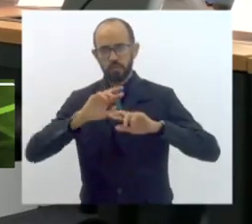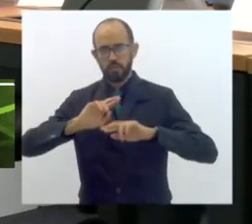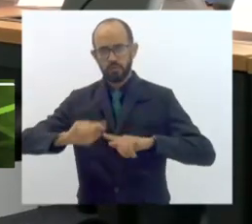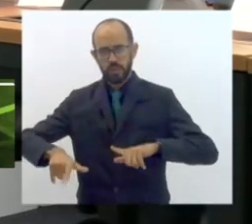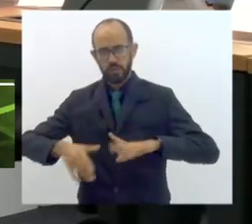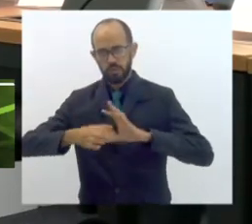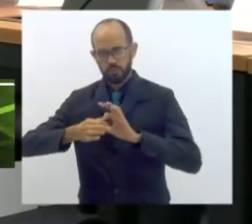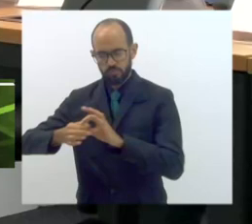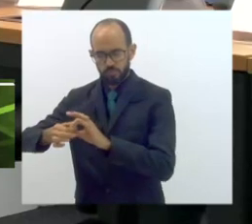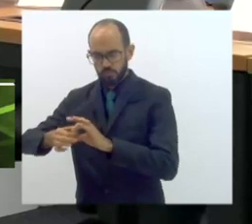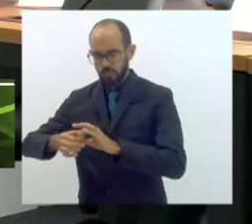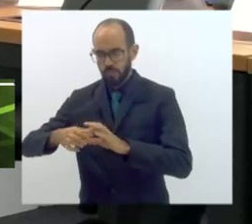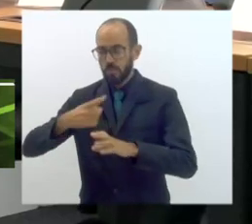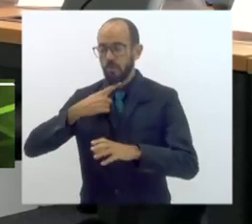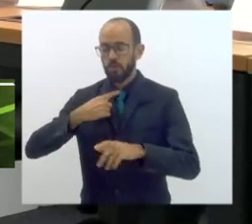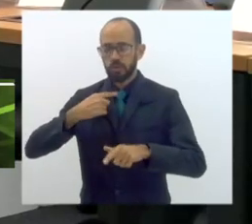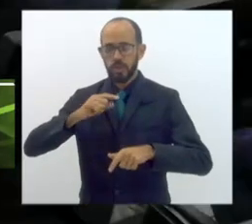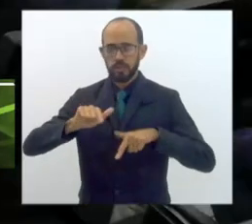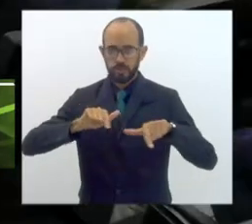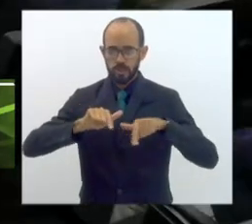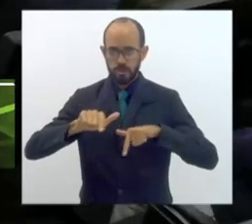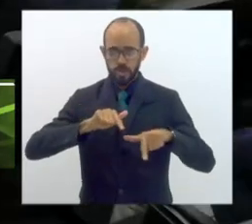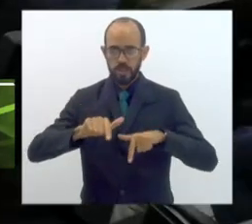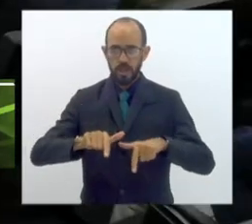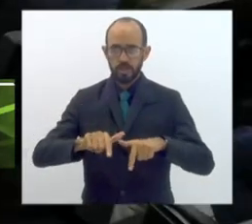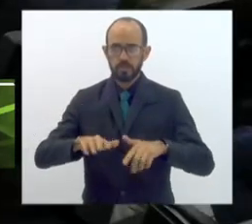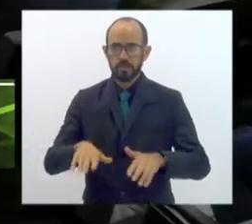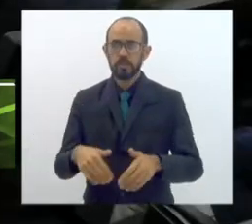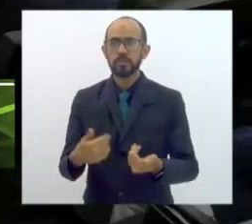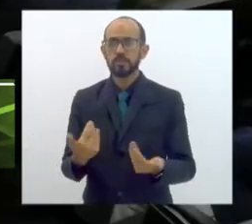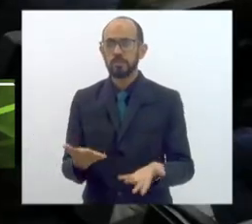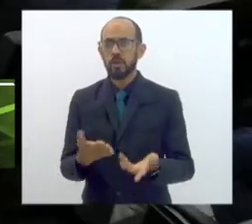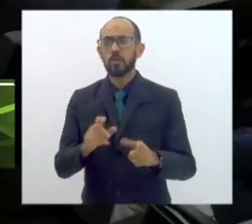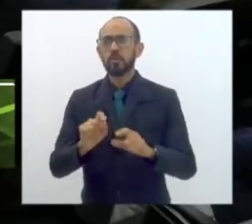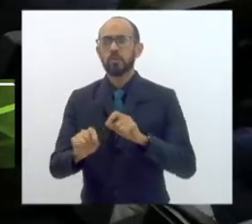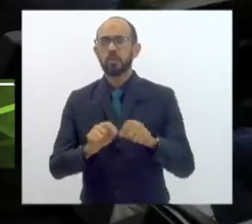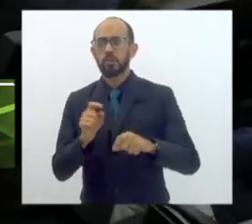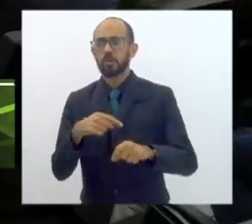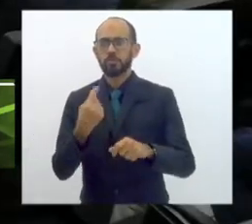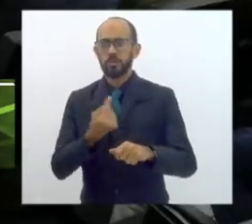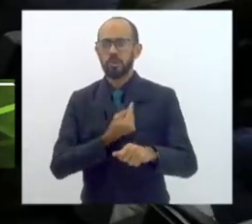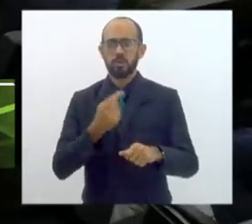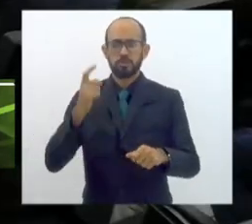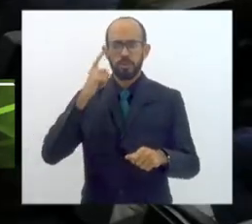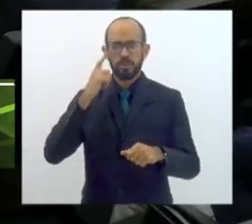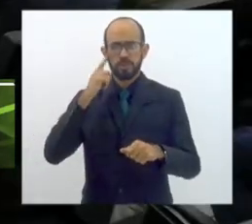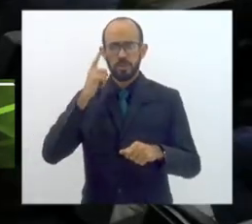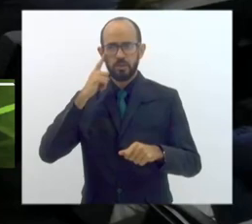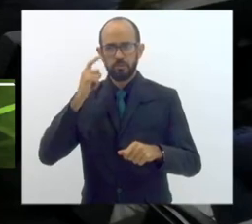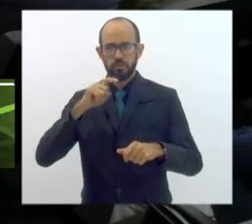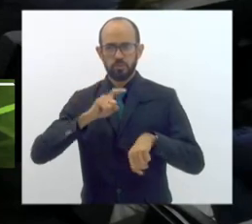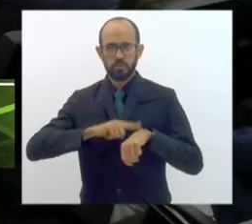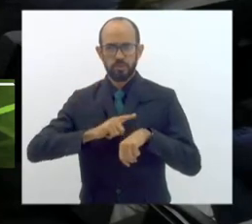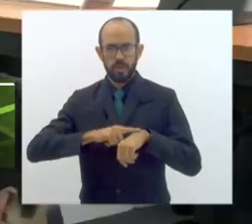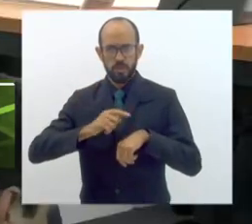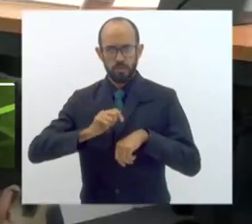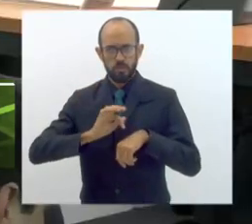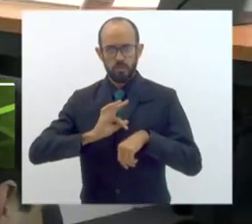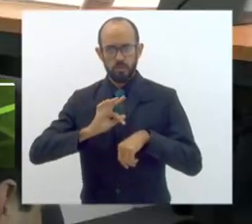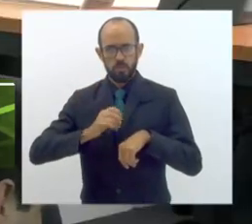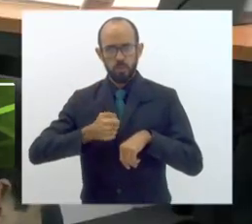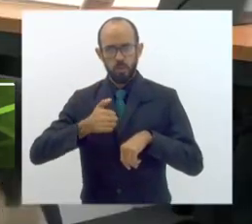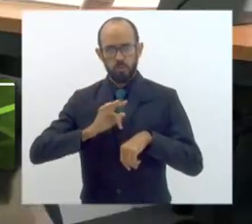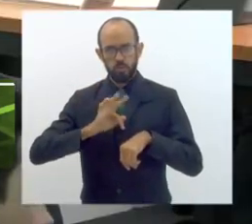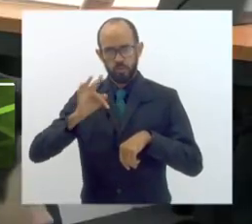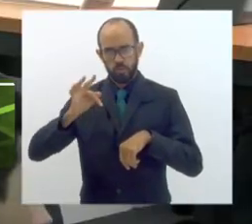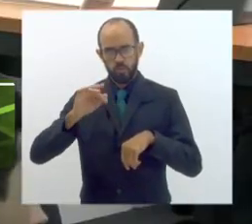uma vontade, né? Vamos lá, agora vai. Então, a gente pensou a curto prazo, que é ter uma